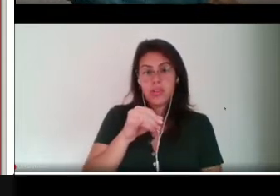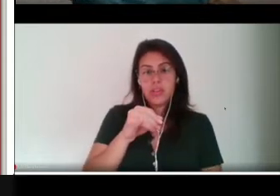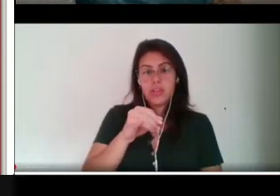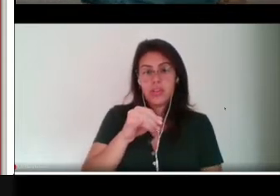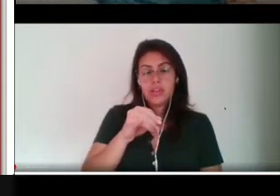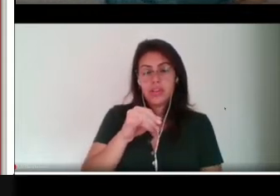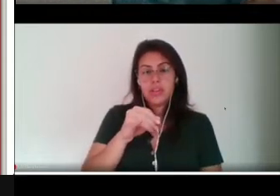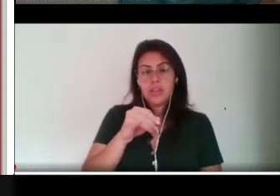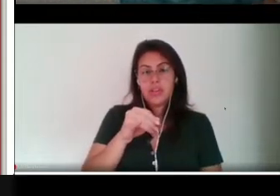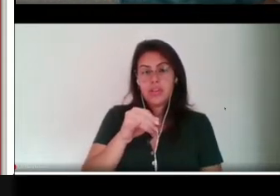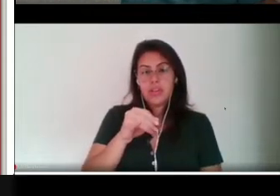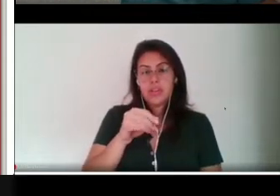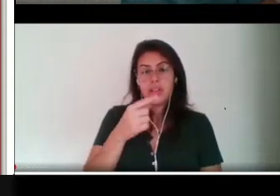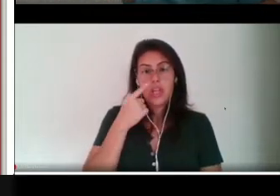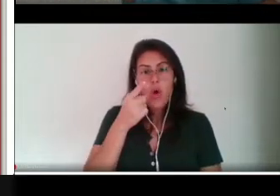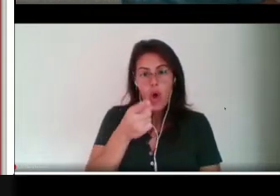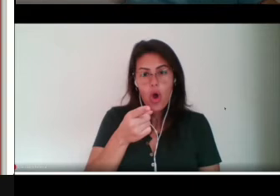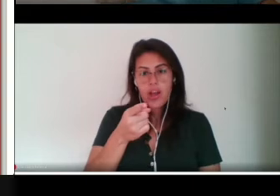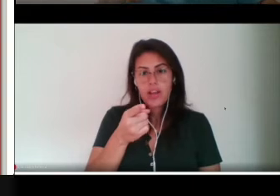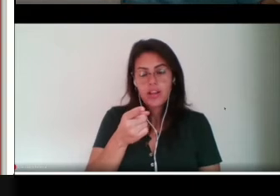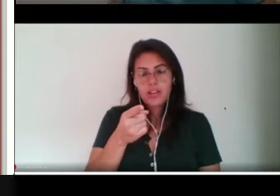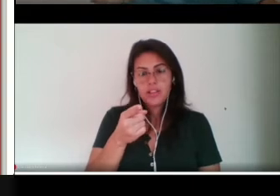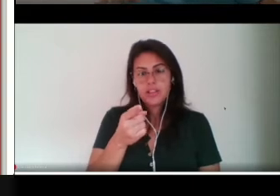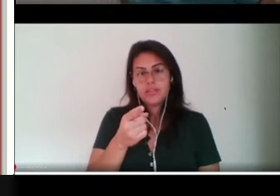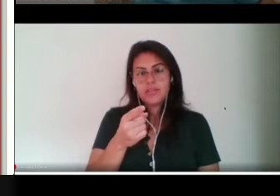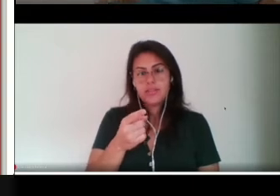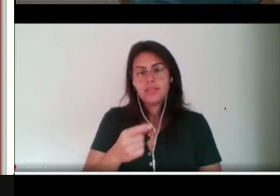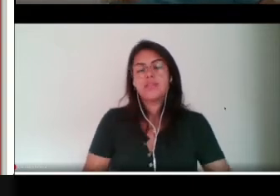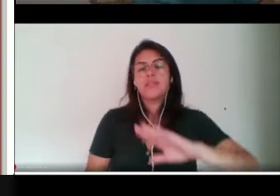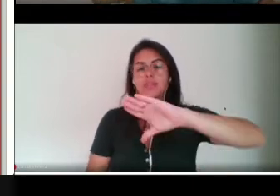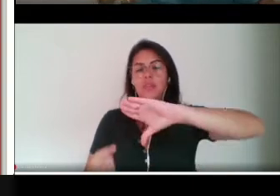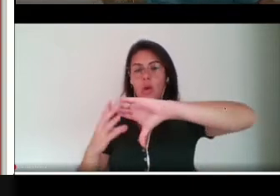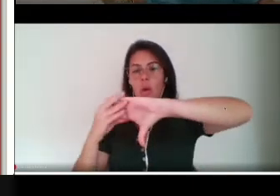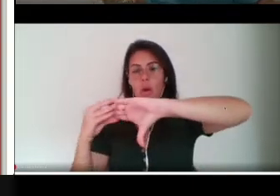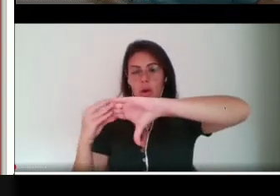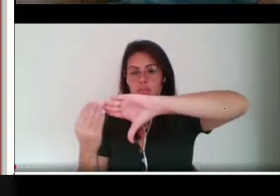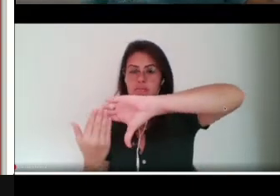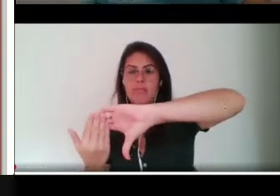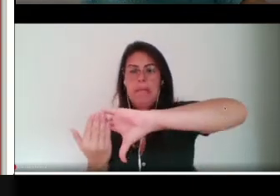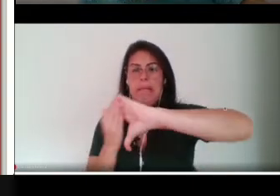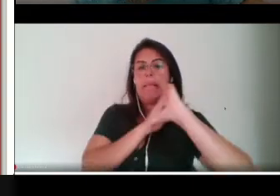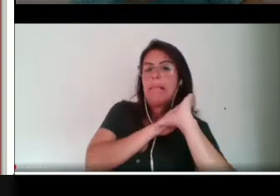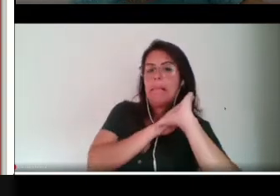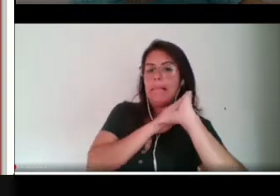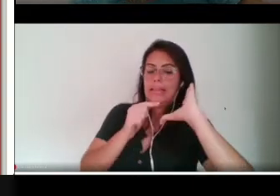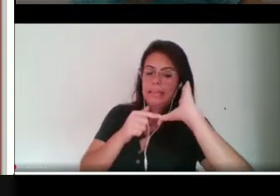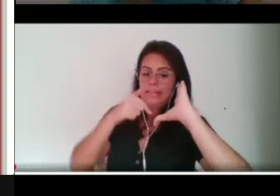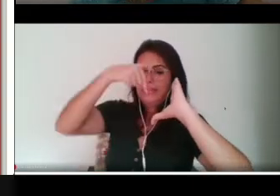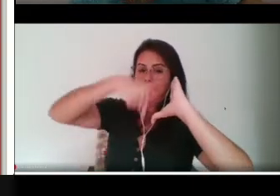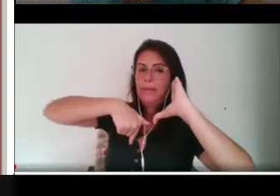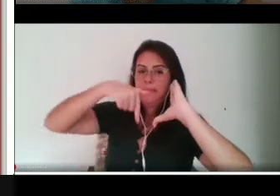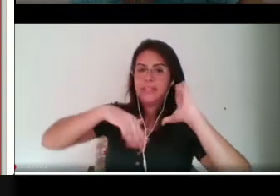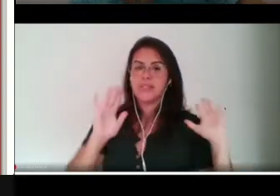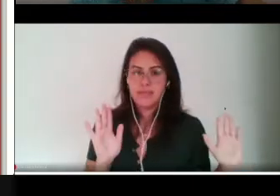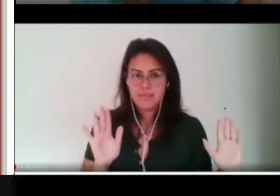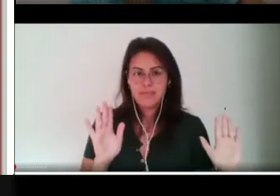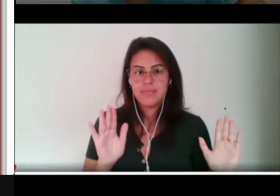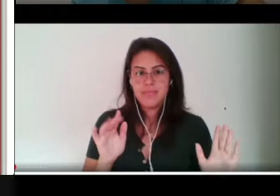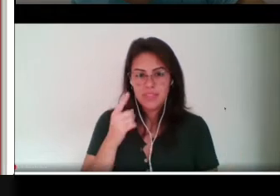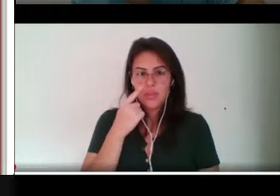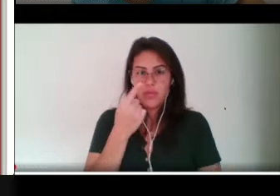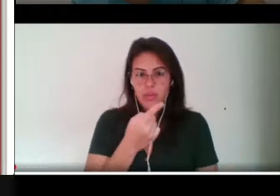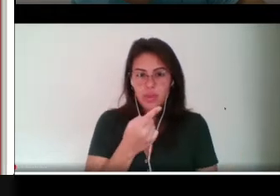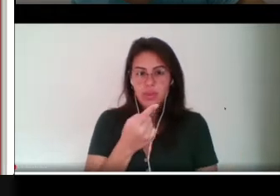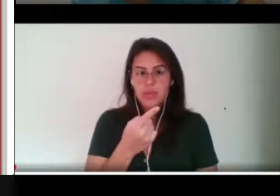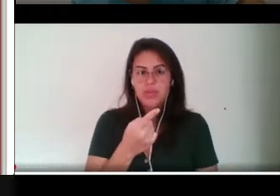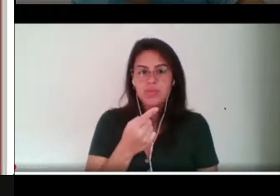para a direção menos J. E aí o meu polegar vai estar para baixo, certo? Então, I, VEC menos J vai